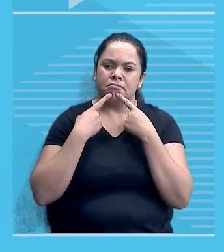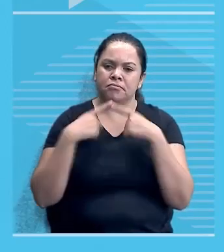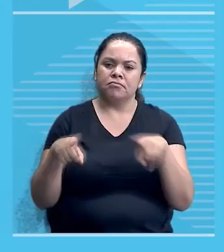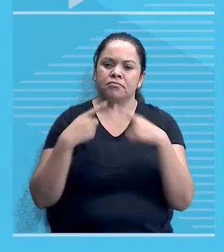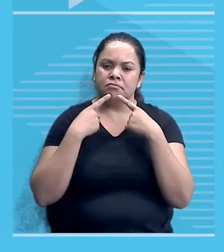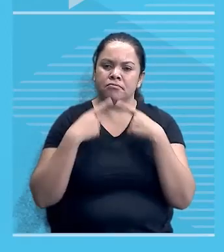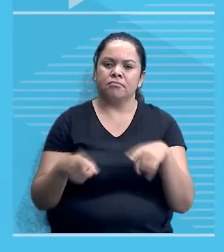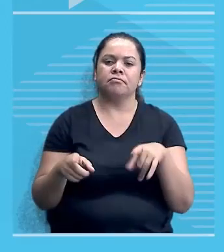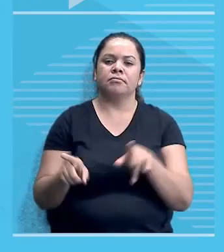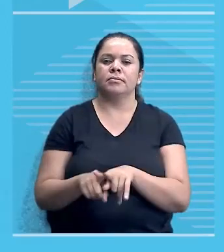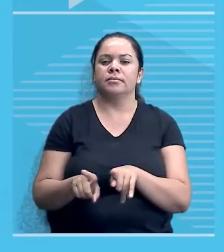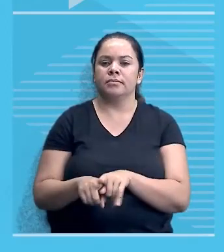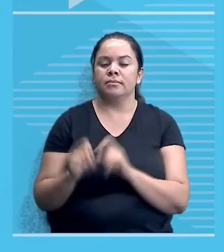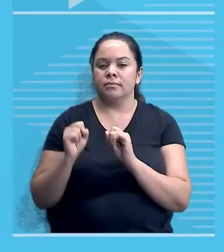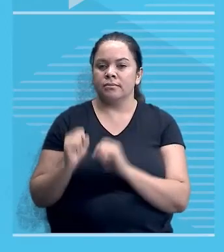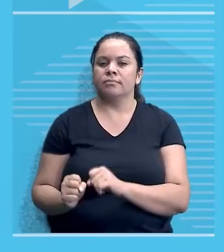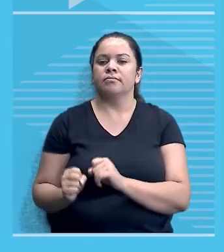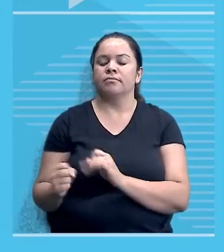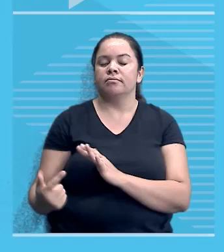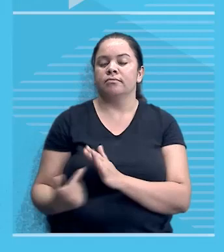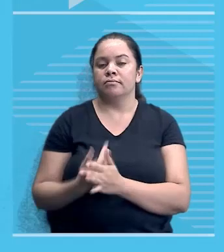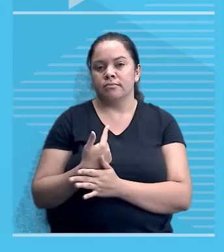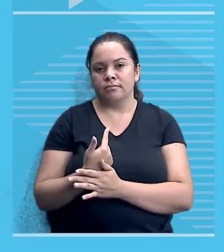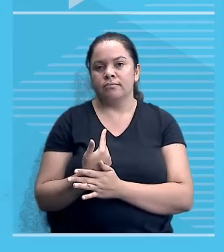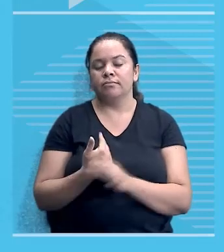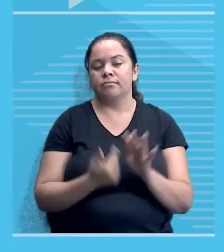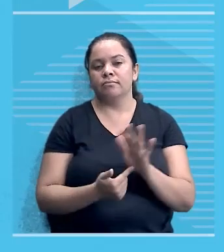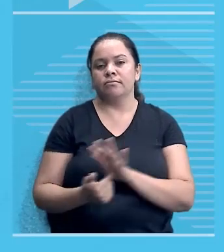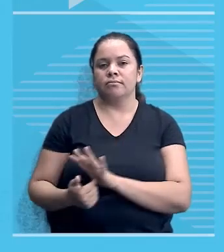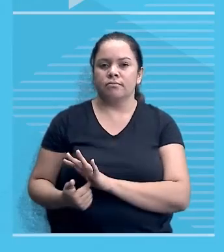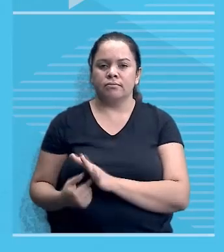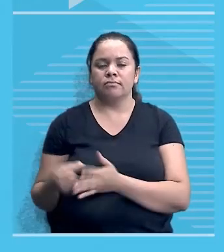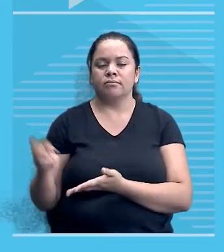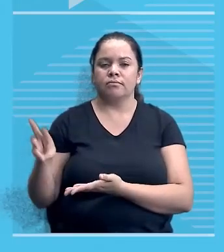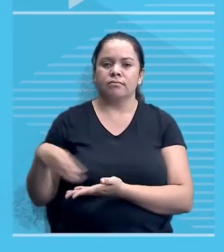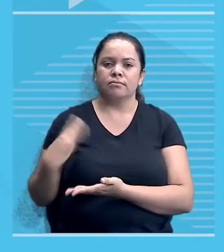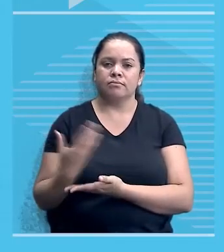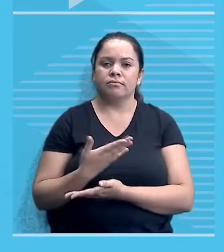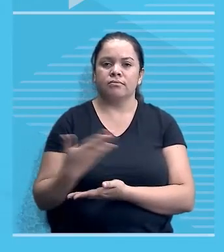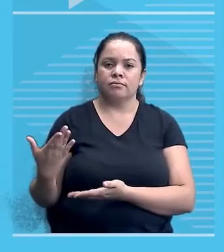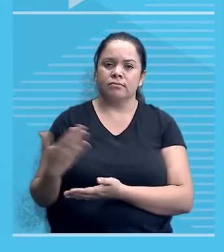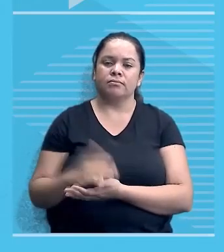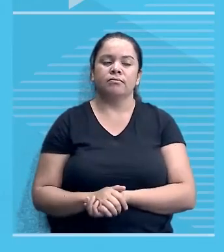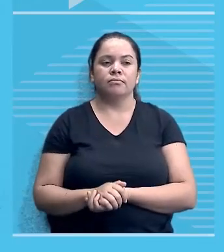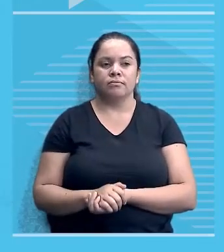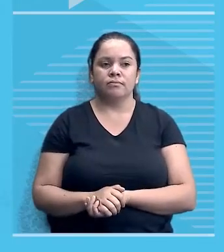não tá entendendo gostando coloque aí Espanha detalhe que é para a gente